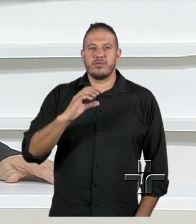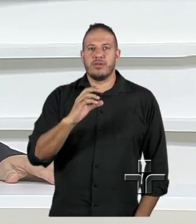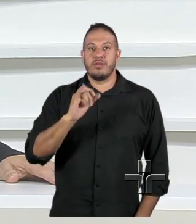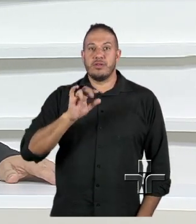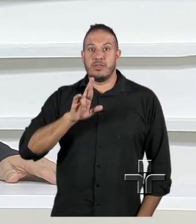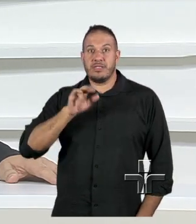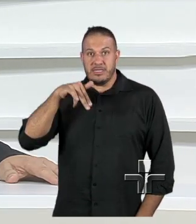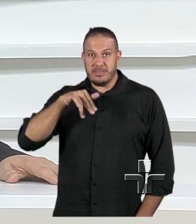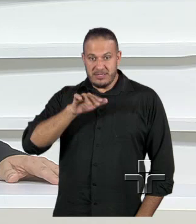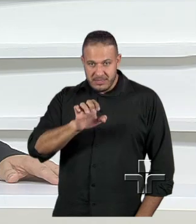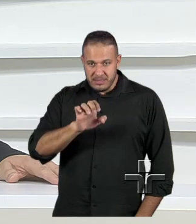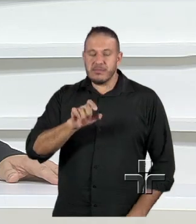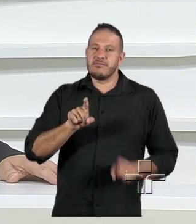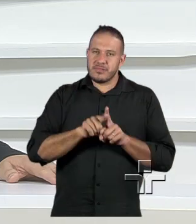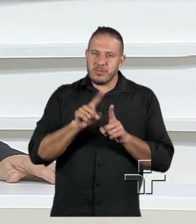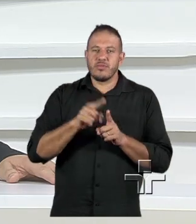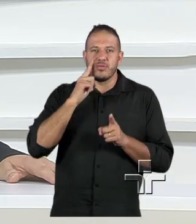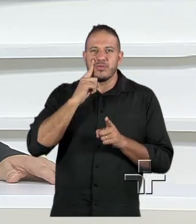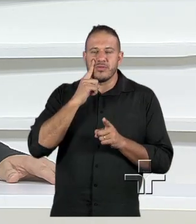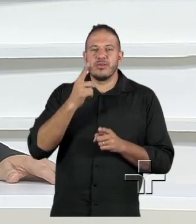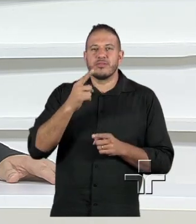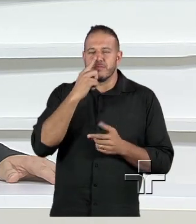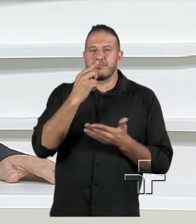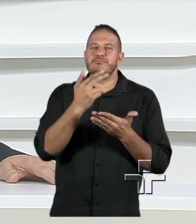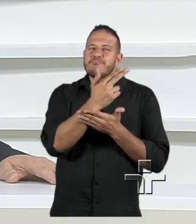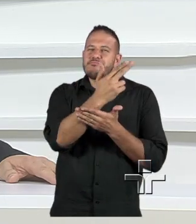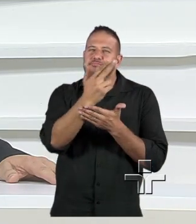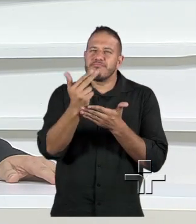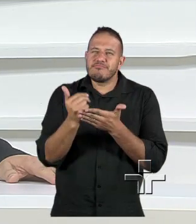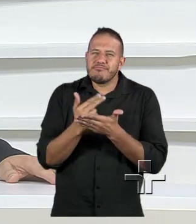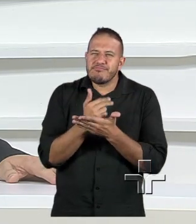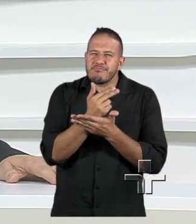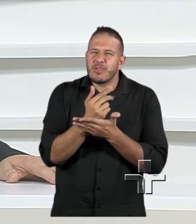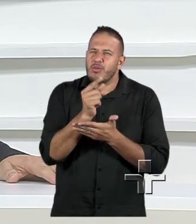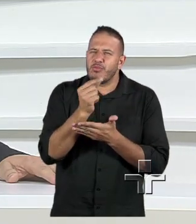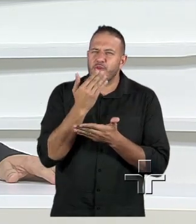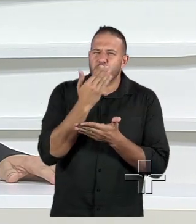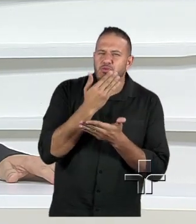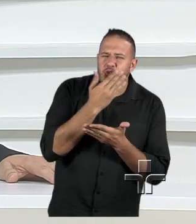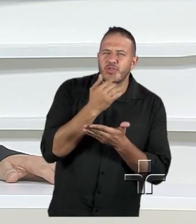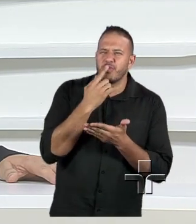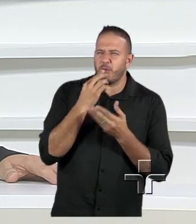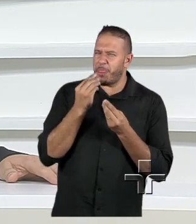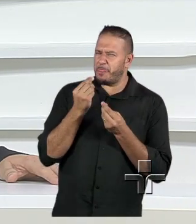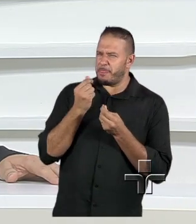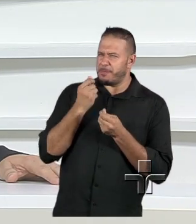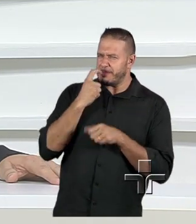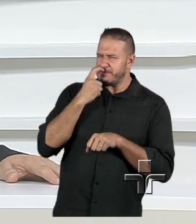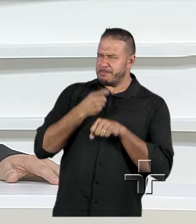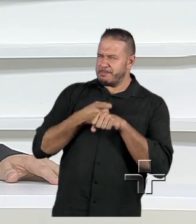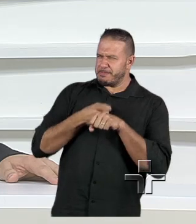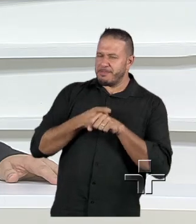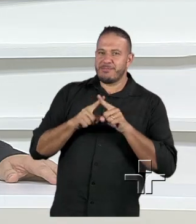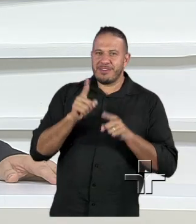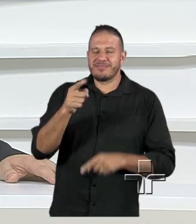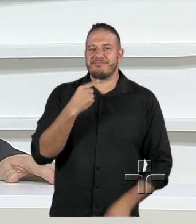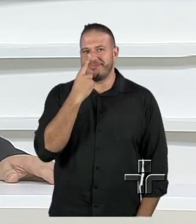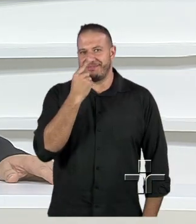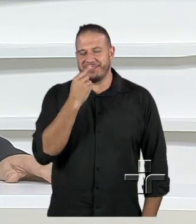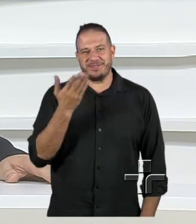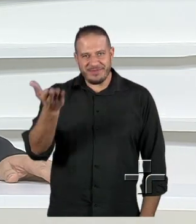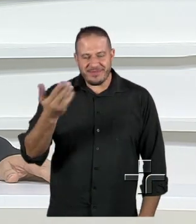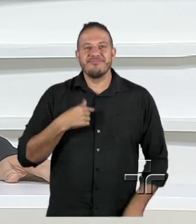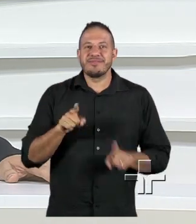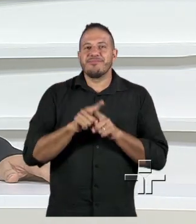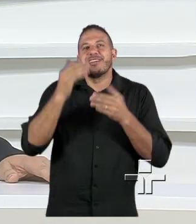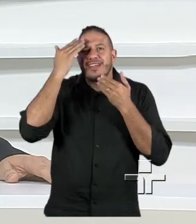Circe Bonatelli e do nosso cartunista, um pouco doce, um pouco amargo, Paulo Caruso.